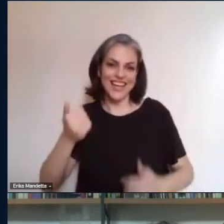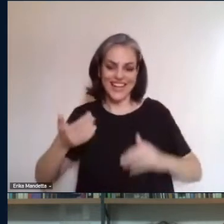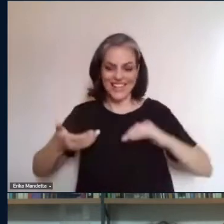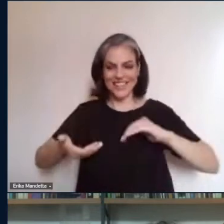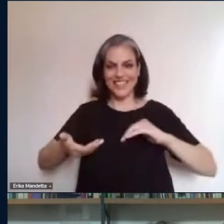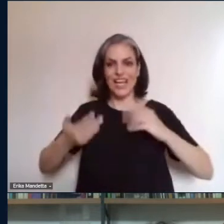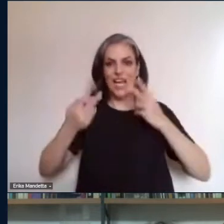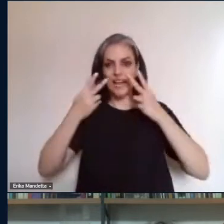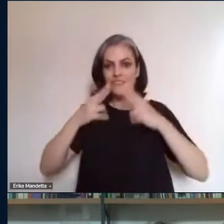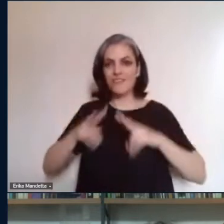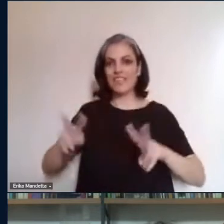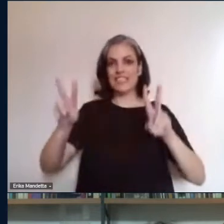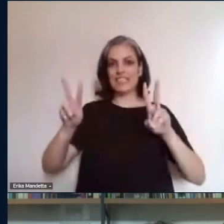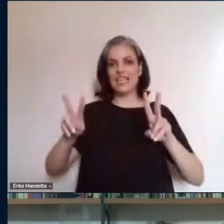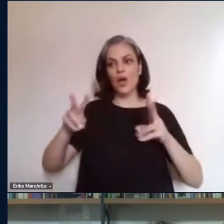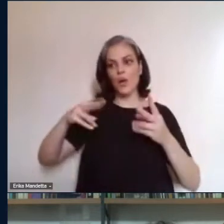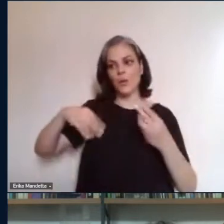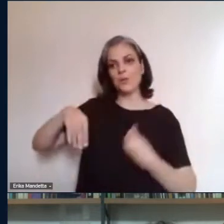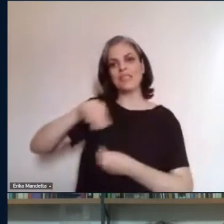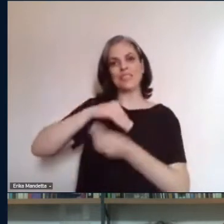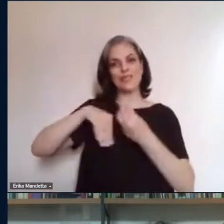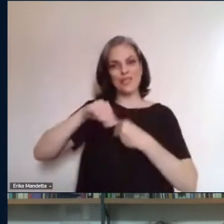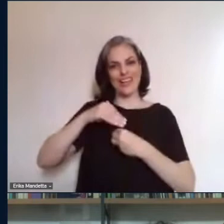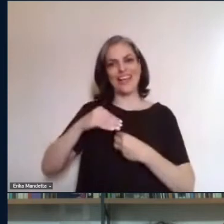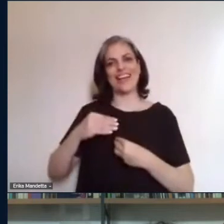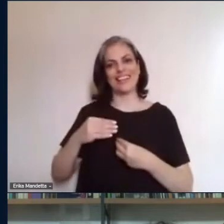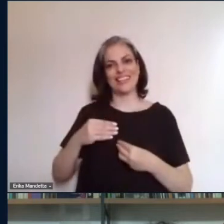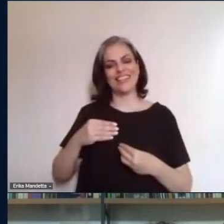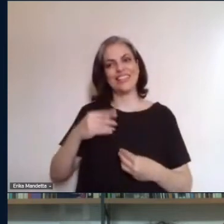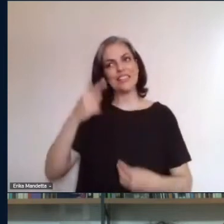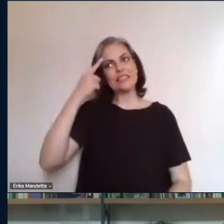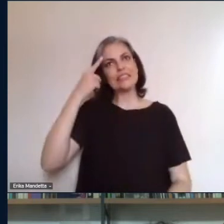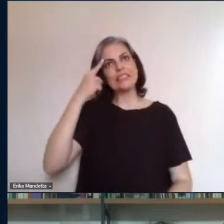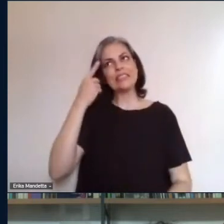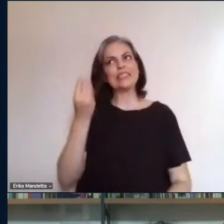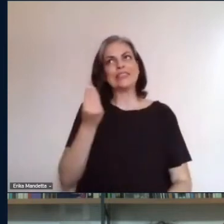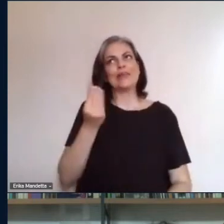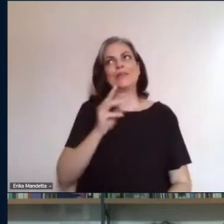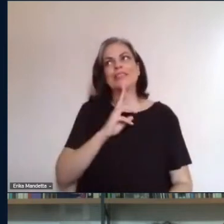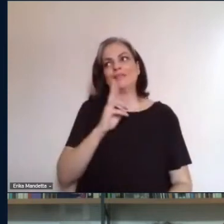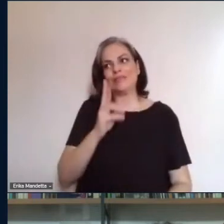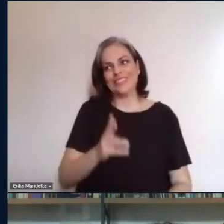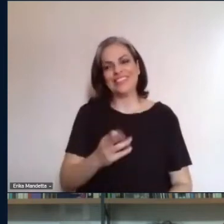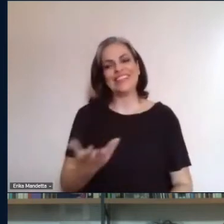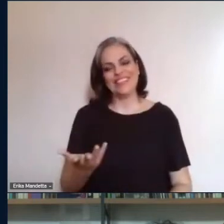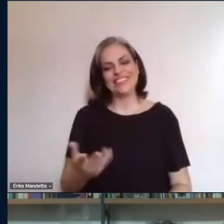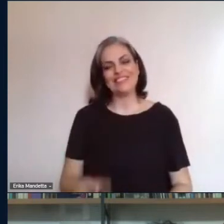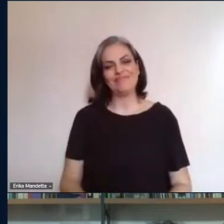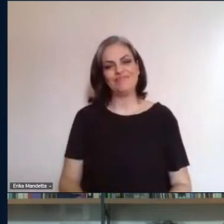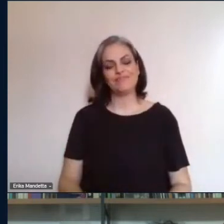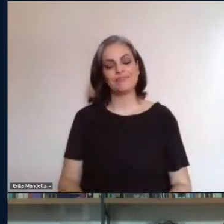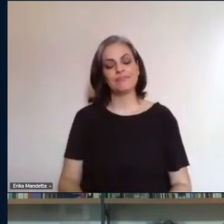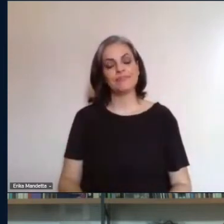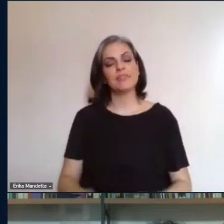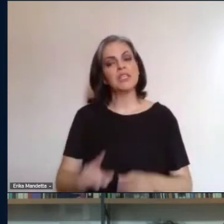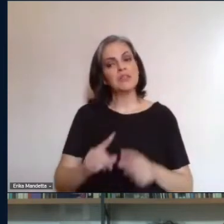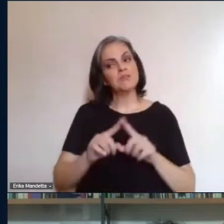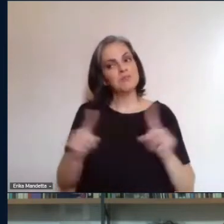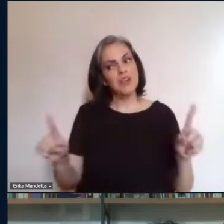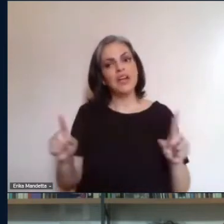visão já vai misturando aqui quando eu penso em possíveis respostas. Talvez usar os próprios